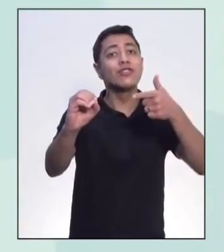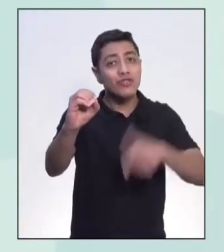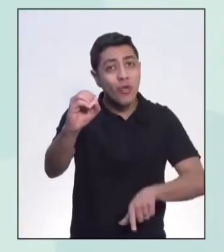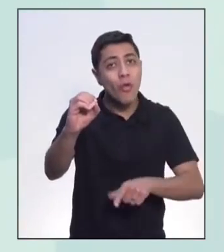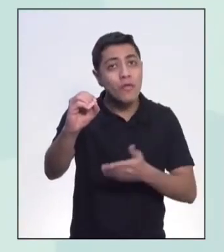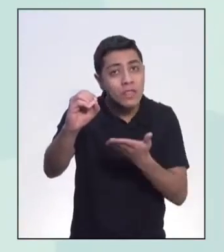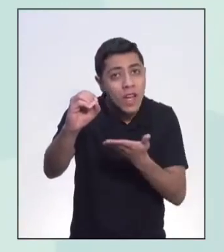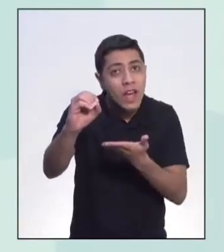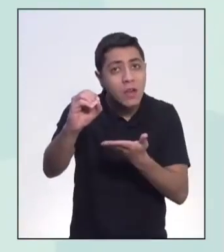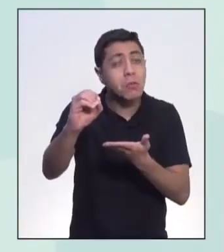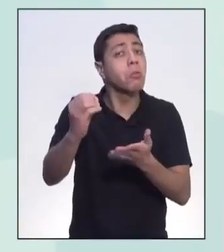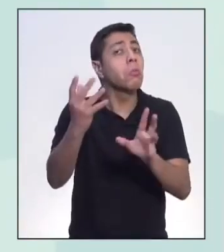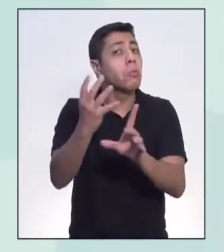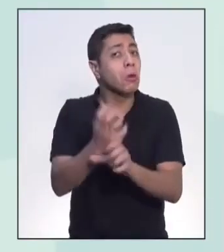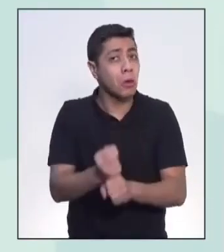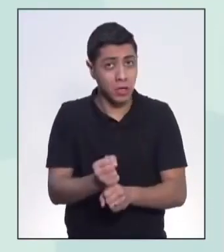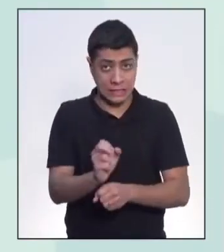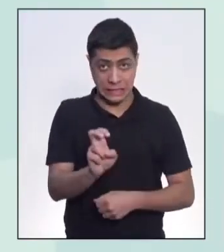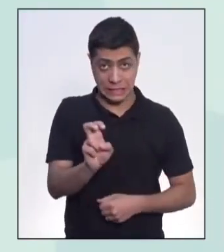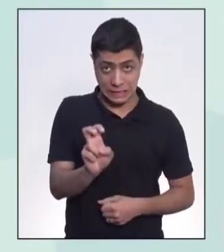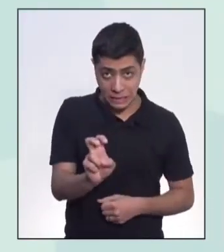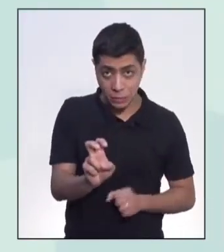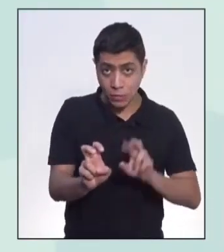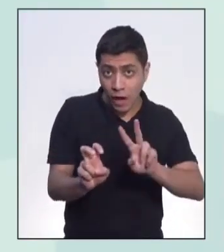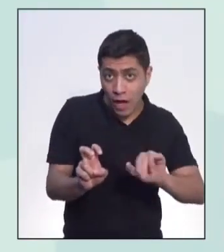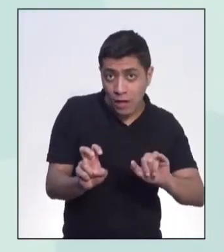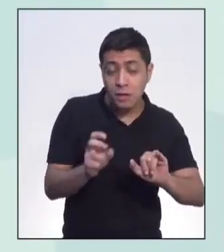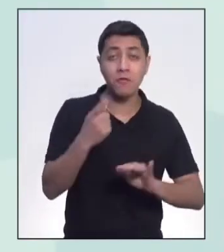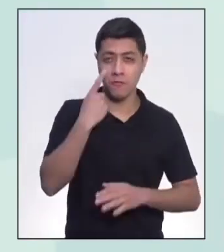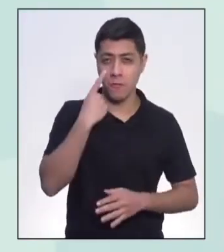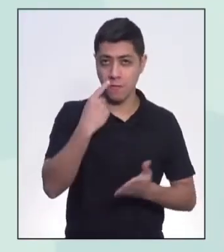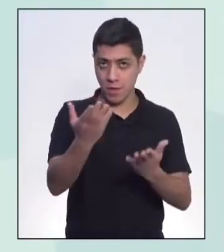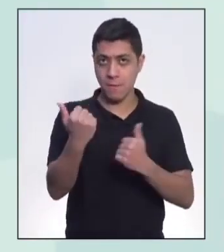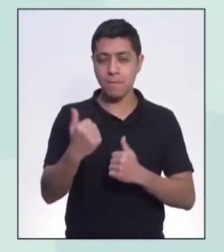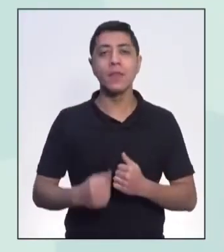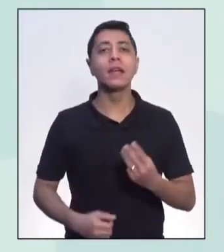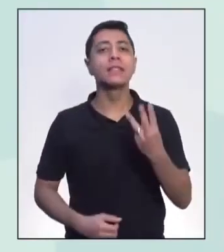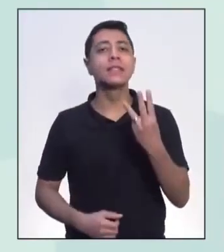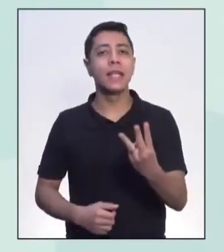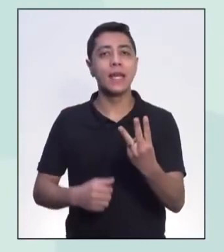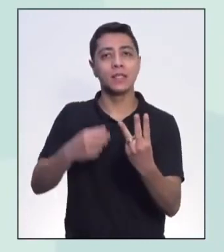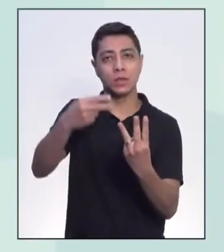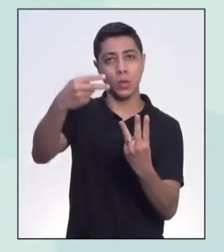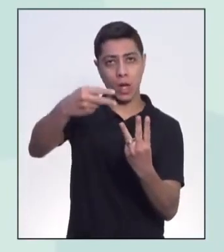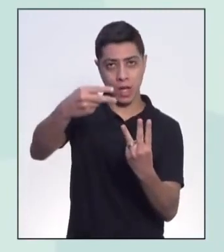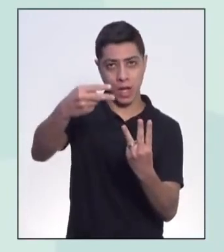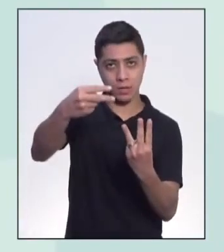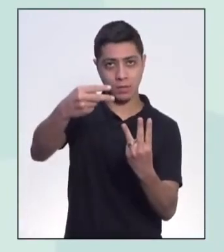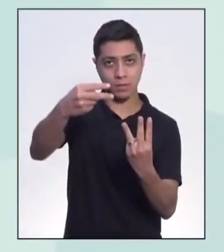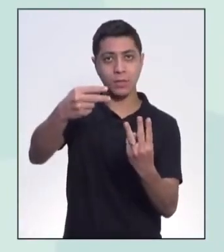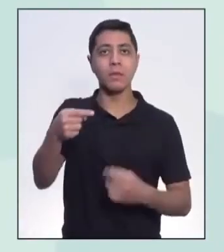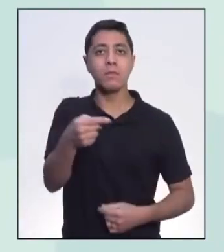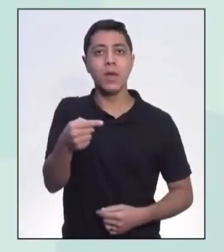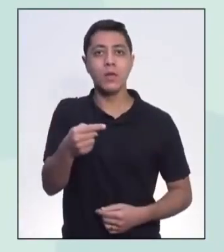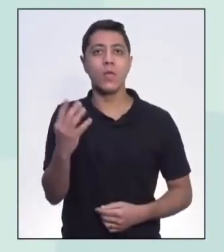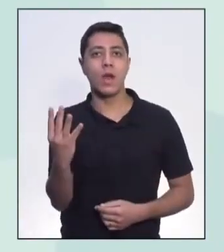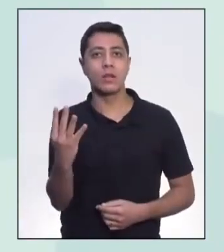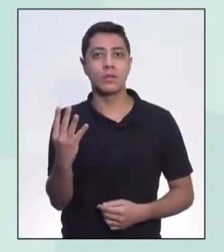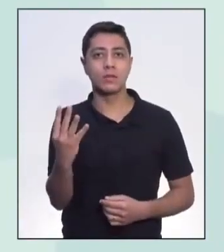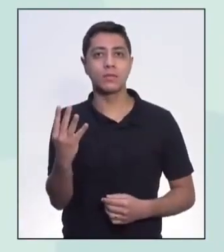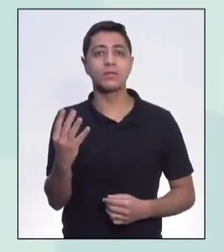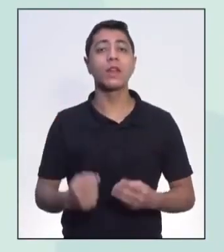5? Vamos lá. 3 elevado ao quadrado, menos 4. 3 vezes